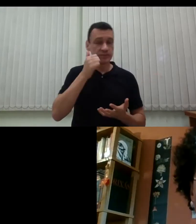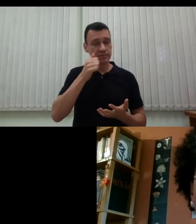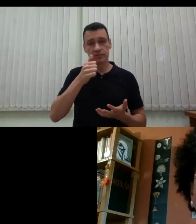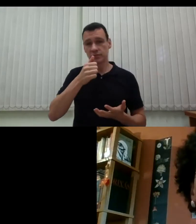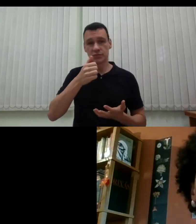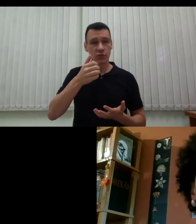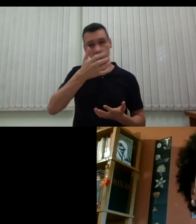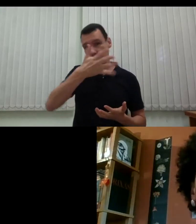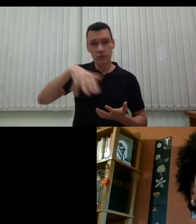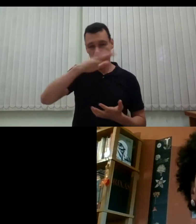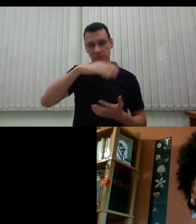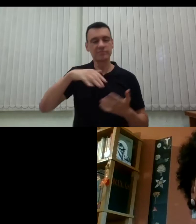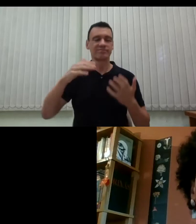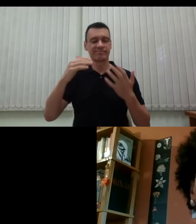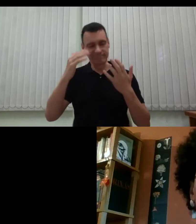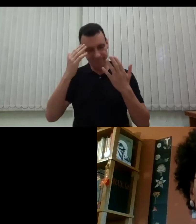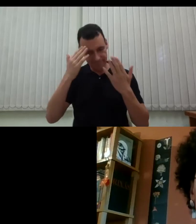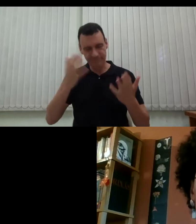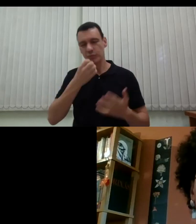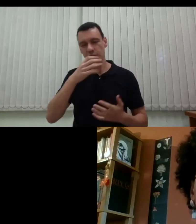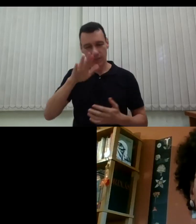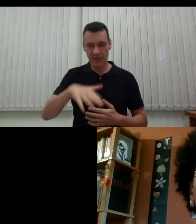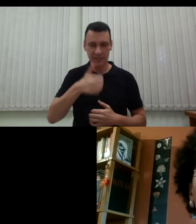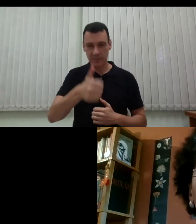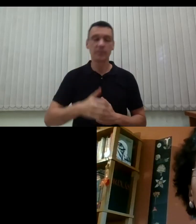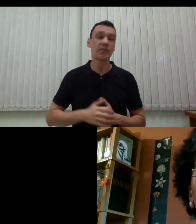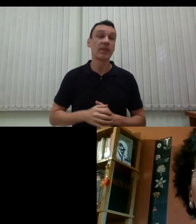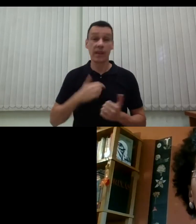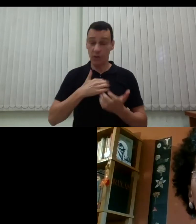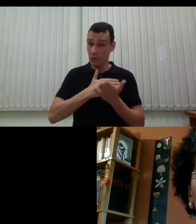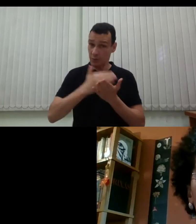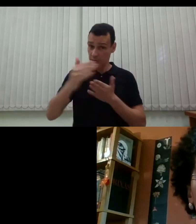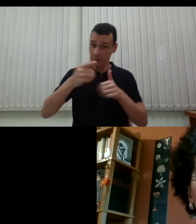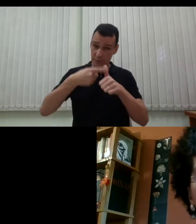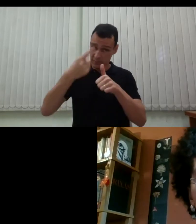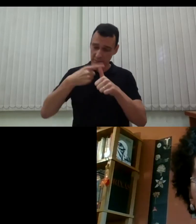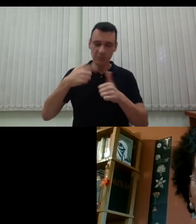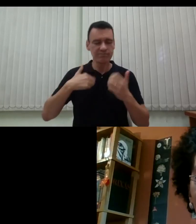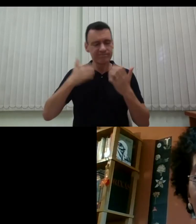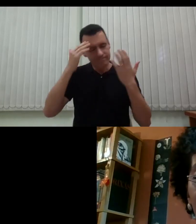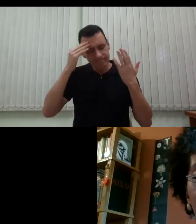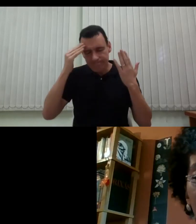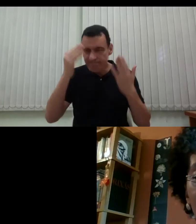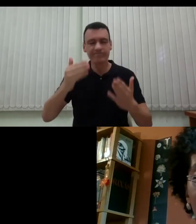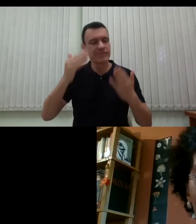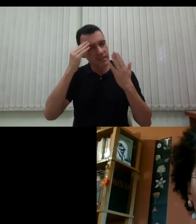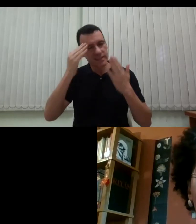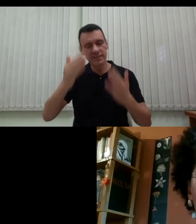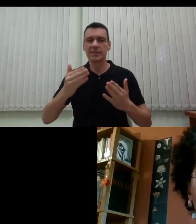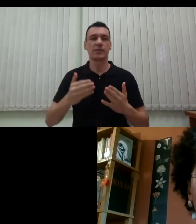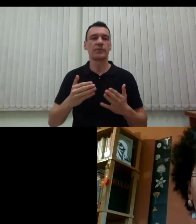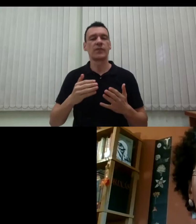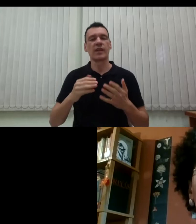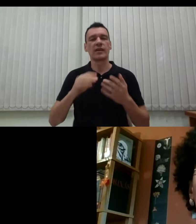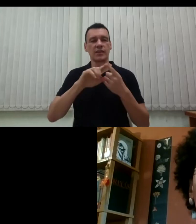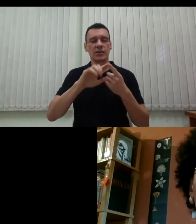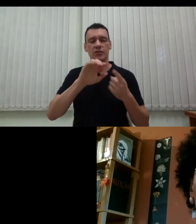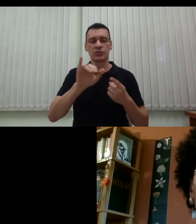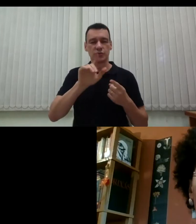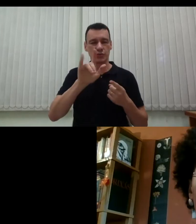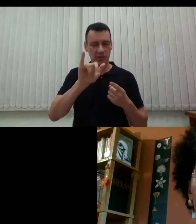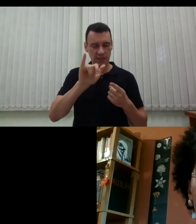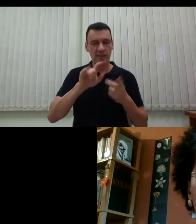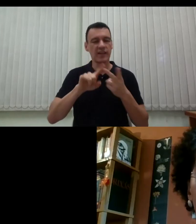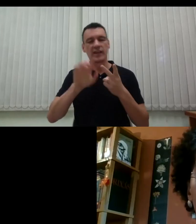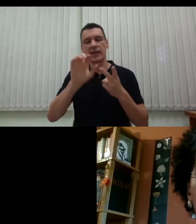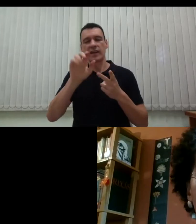todes. Também começo agradecendo, em especial, a Julie e a Karine pelo